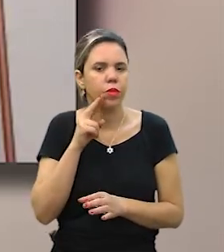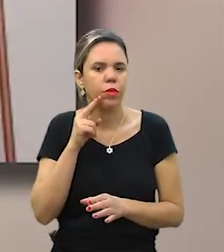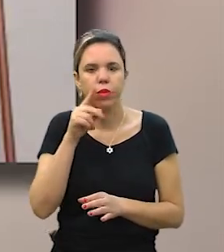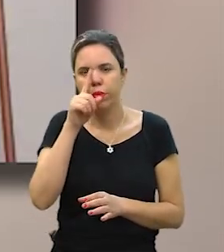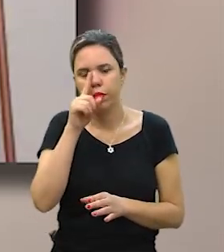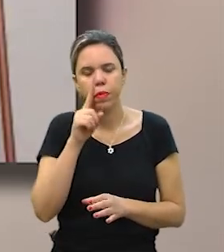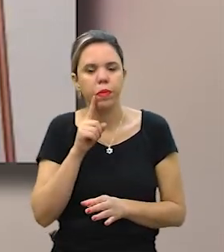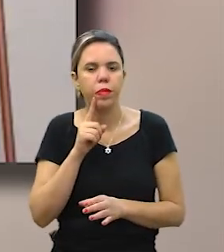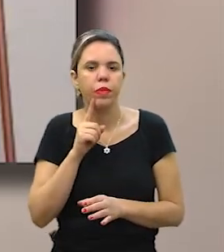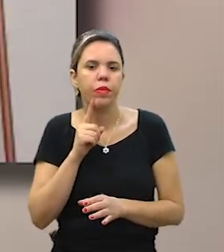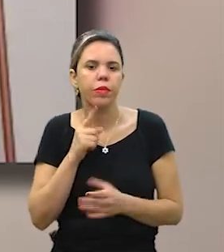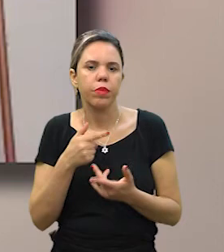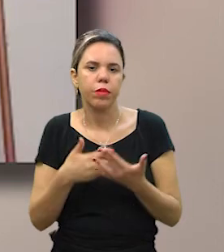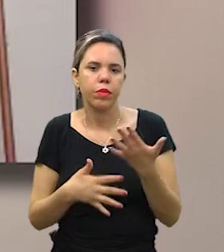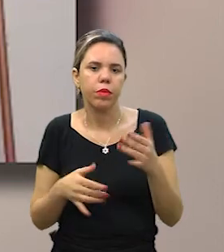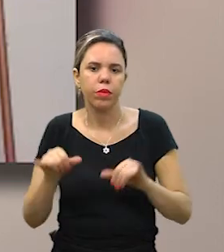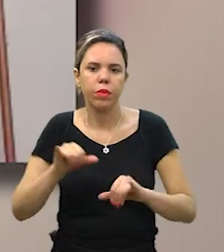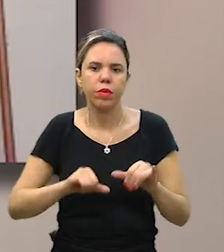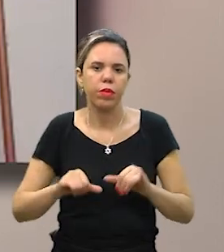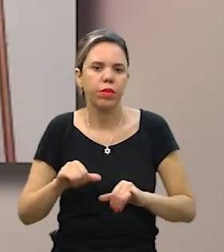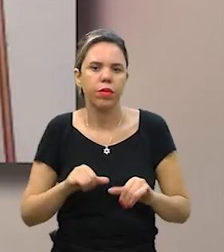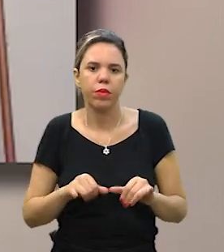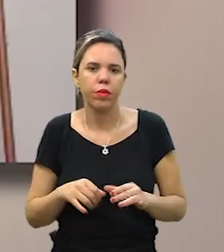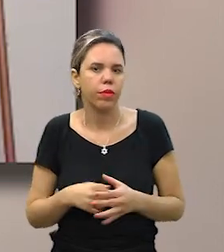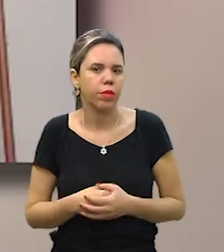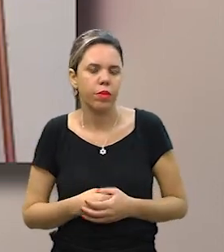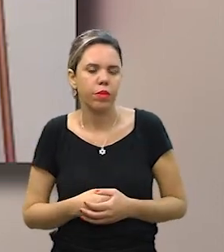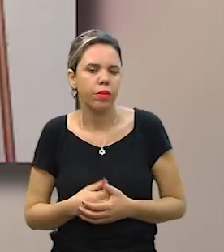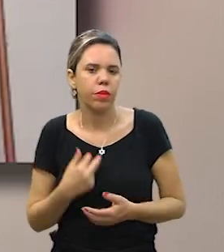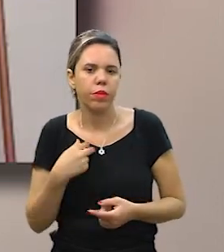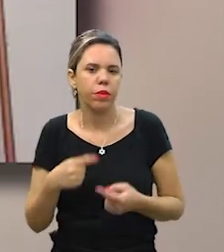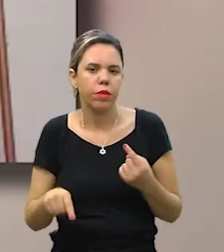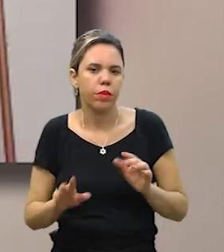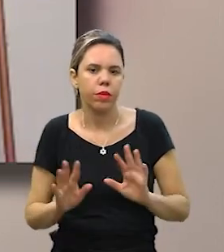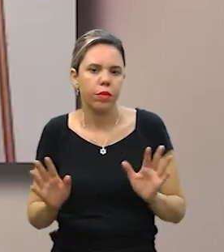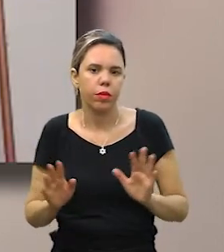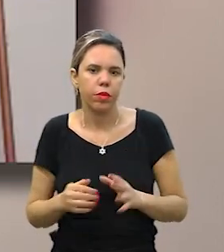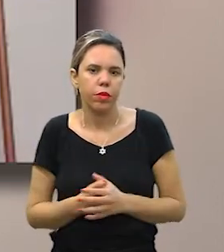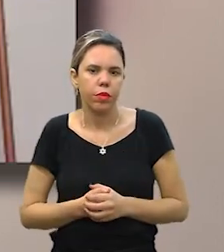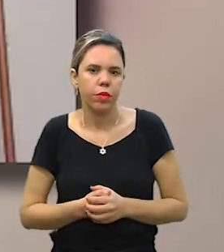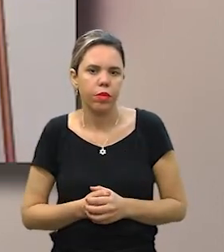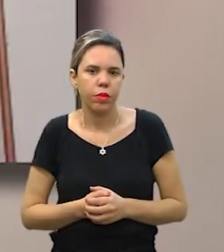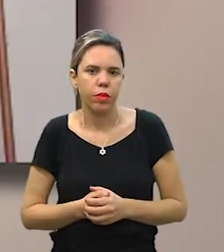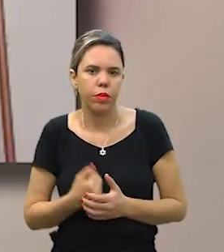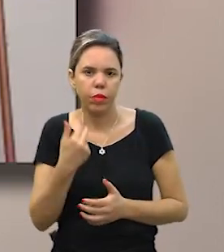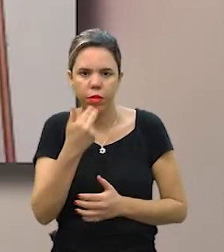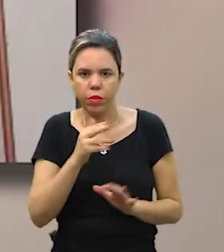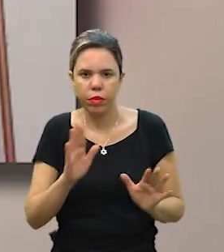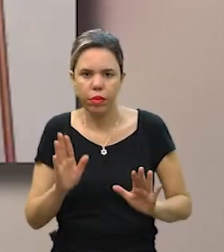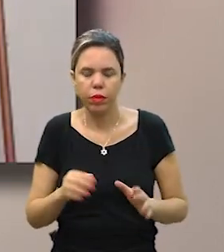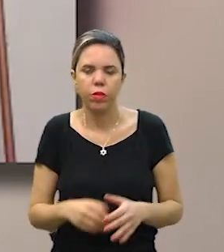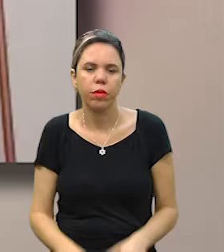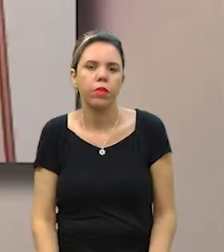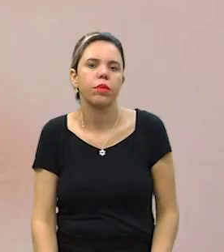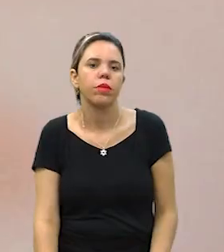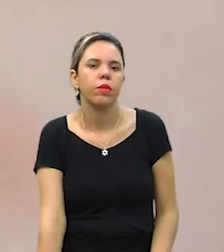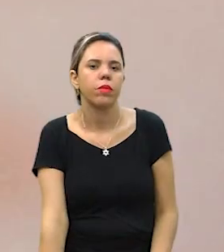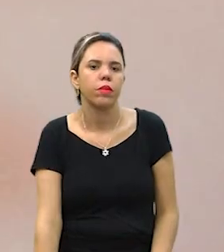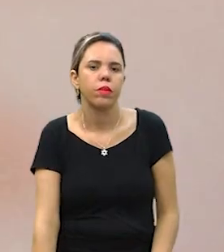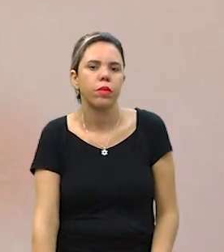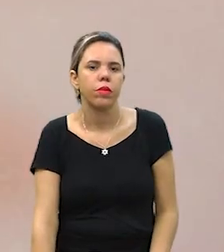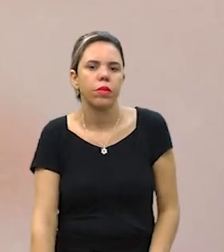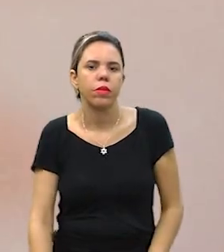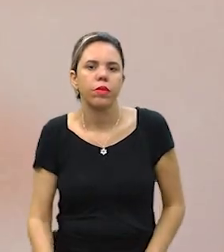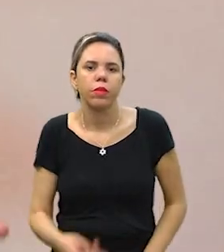rosa, amarelinho, cheio de conservante e corante que não tem nutriente nenhum.